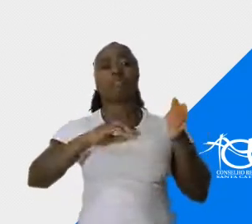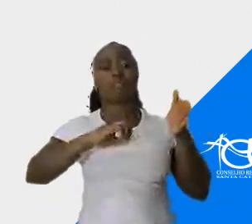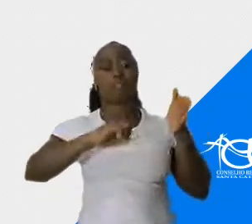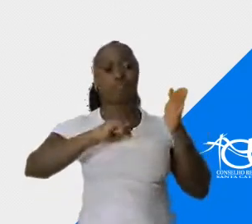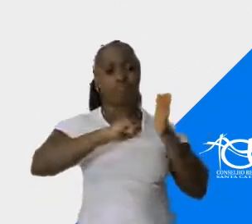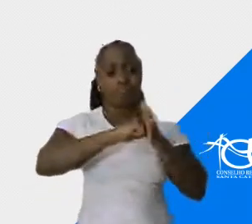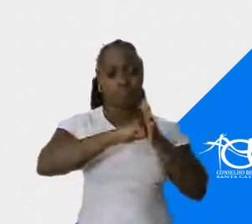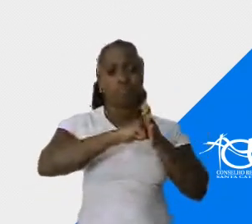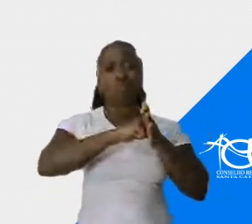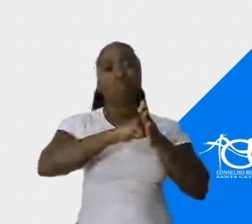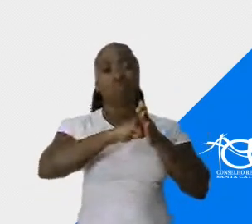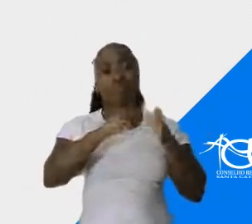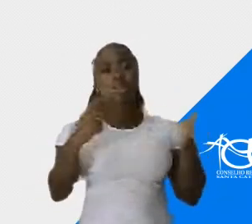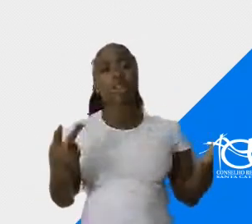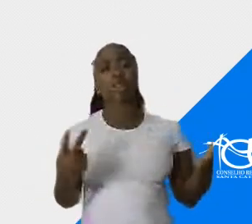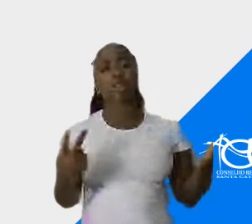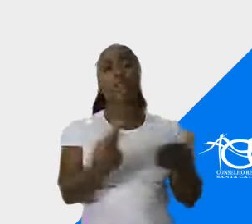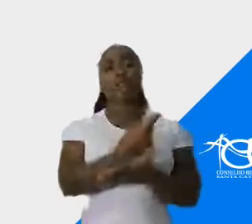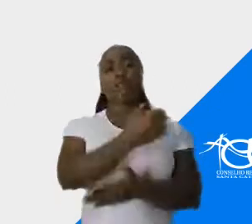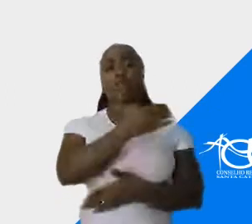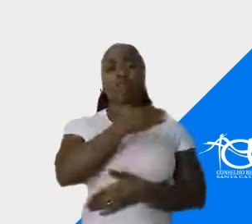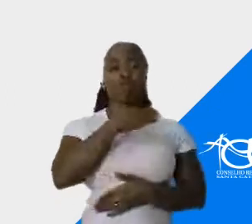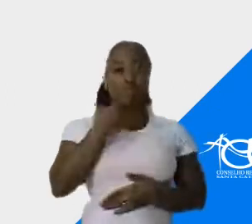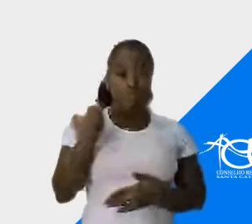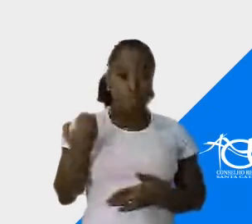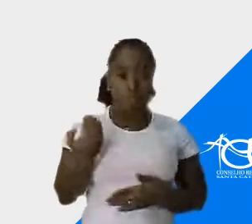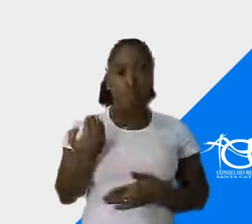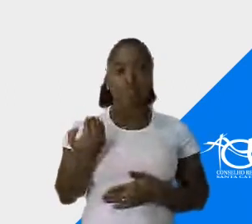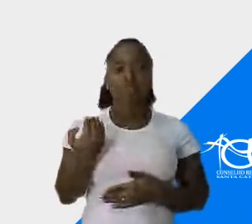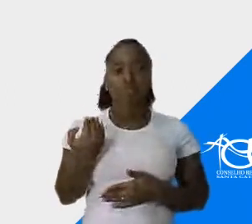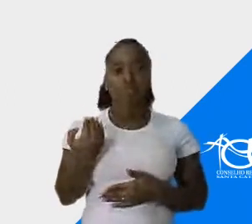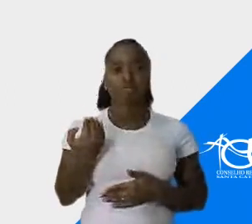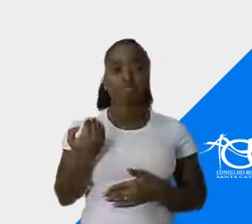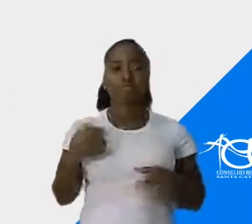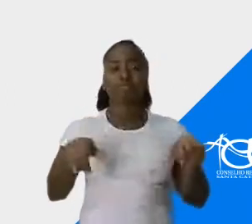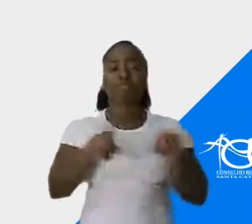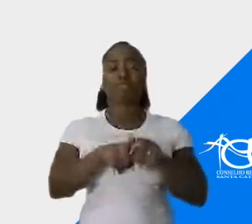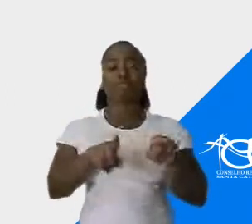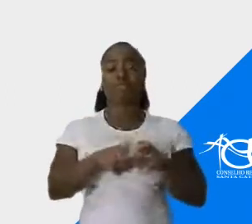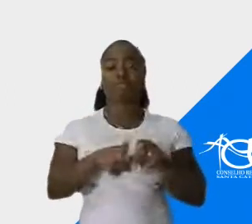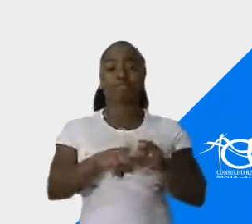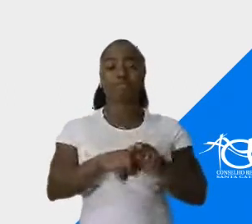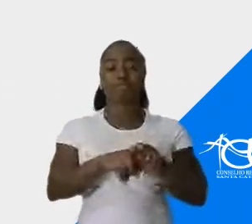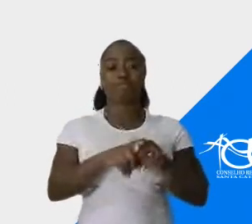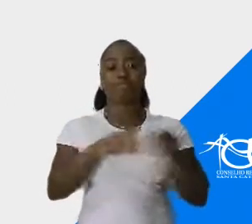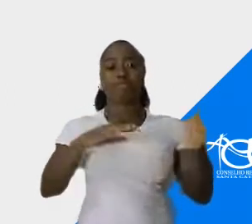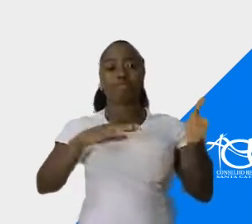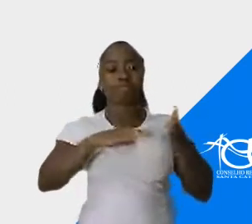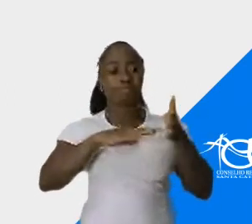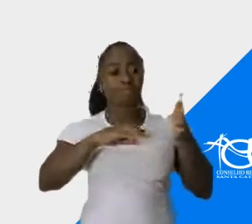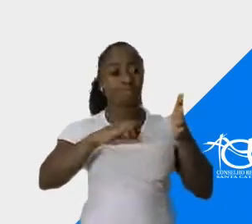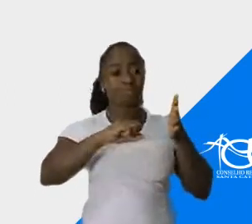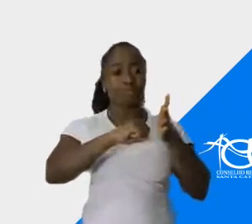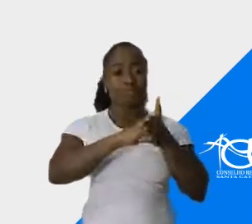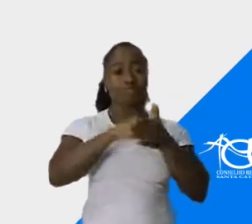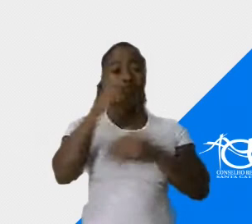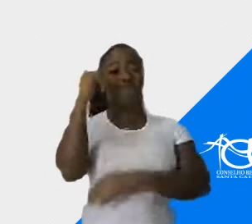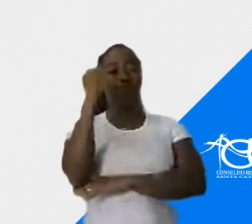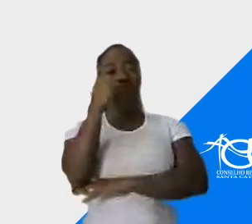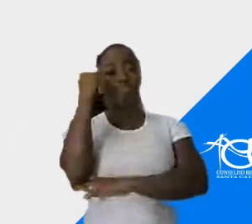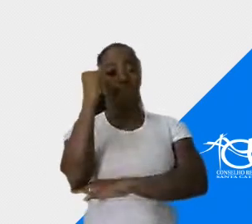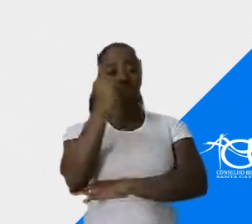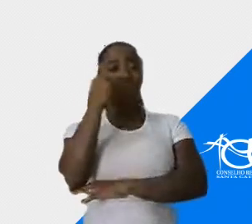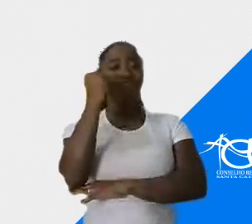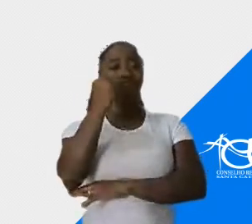fatal ou não, né, mas com participando de acidentes graves, são jovens entre 18 e 35 anos de idade. Aqui está a maior parte dos